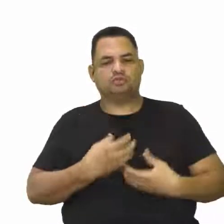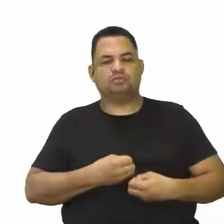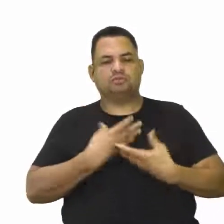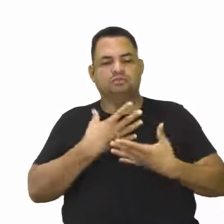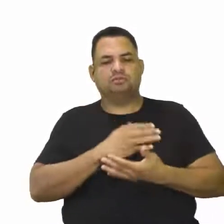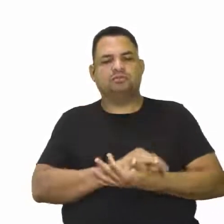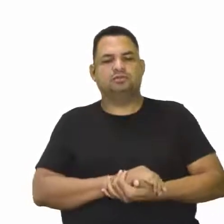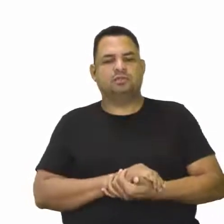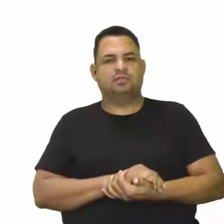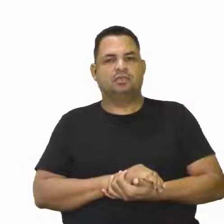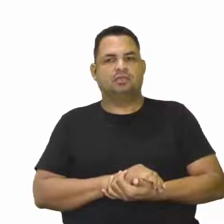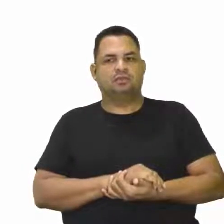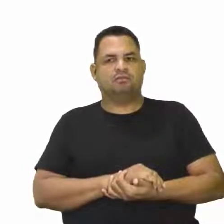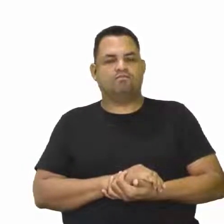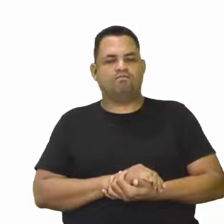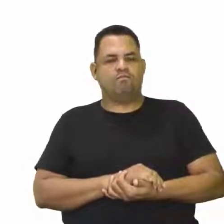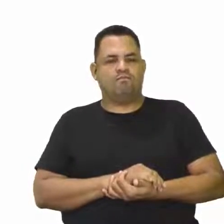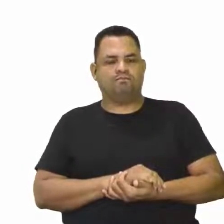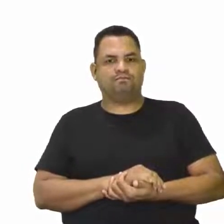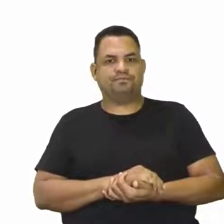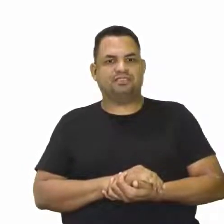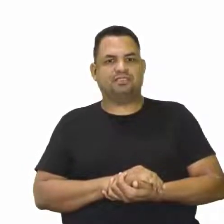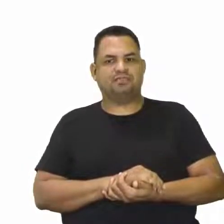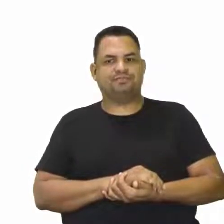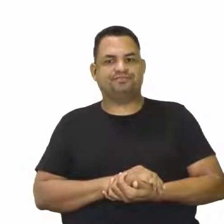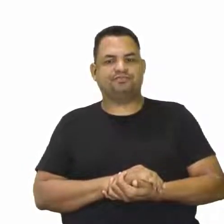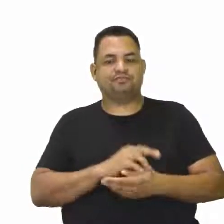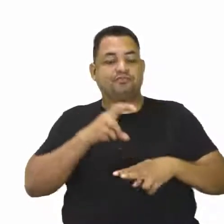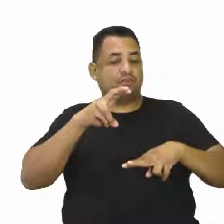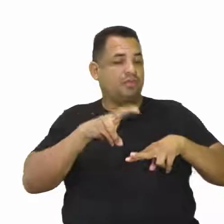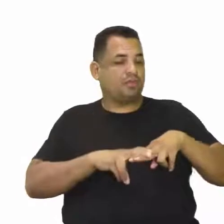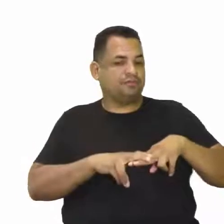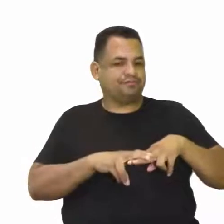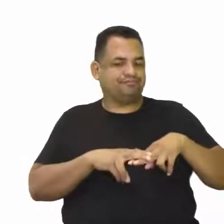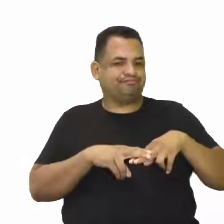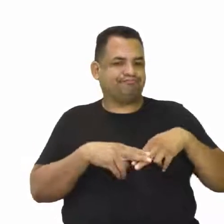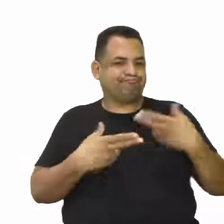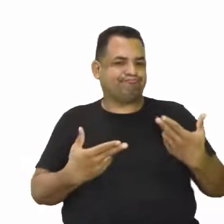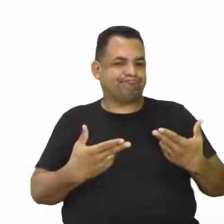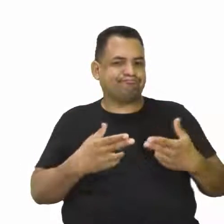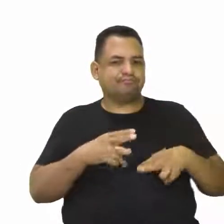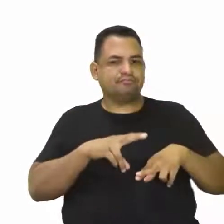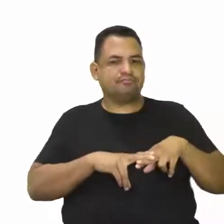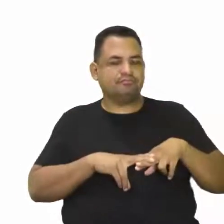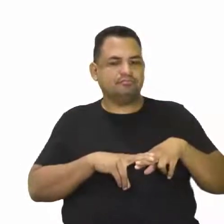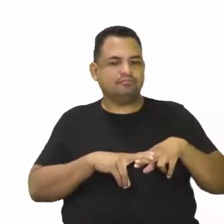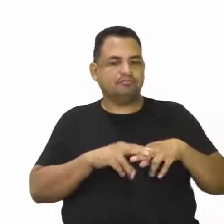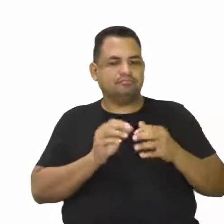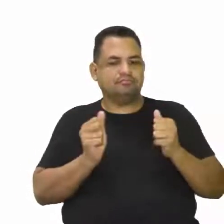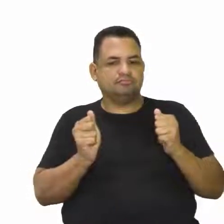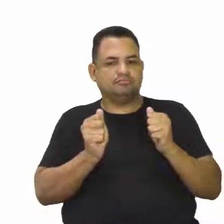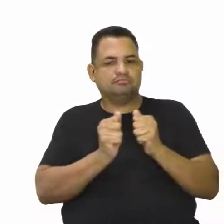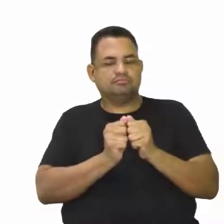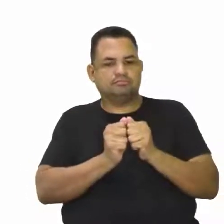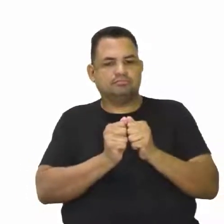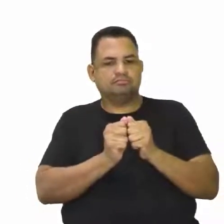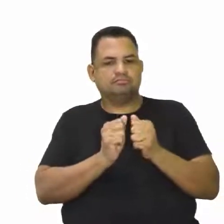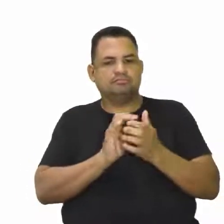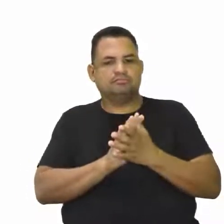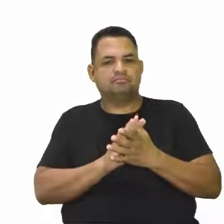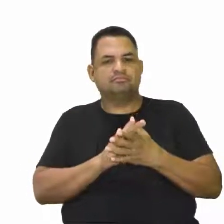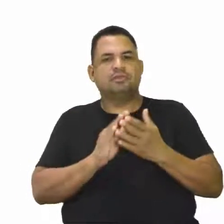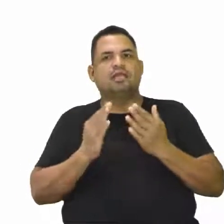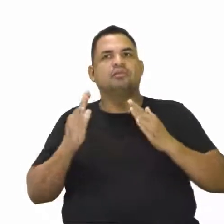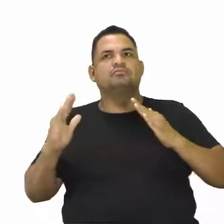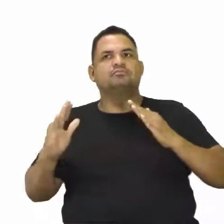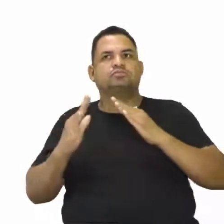poesia. Se sentou, cabe la chimenea. Se sentou junto à